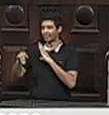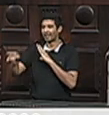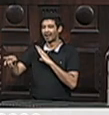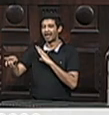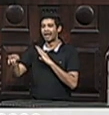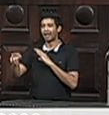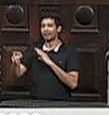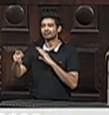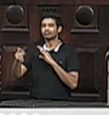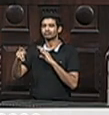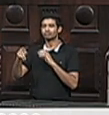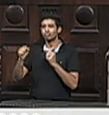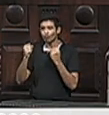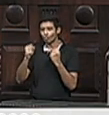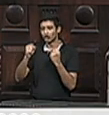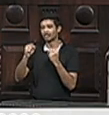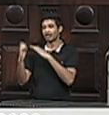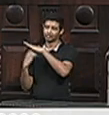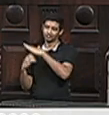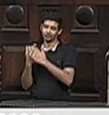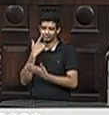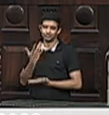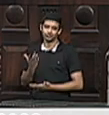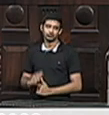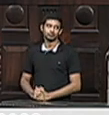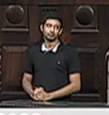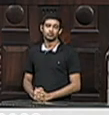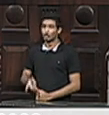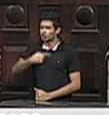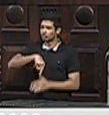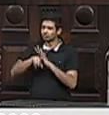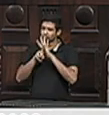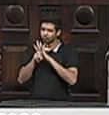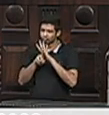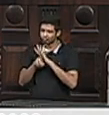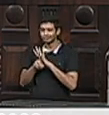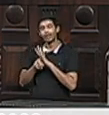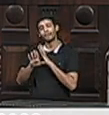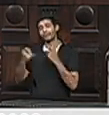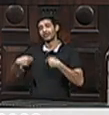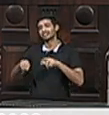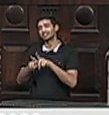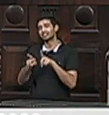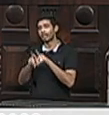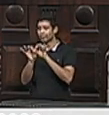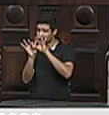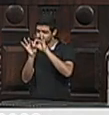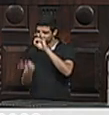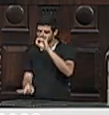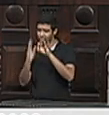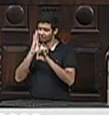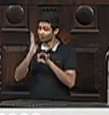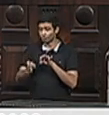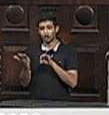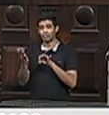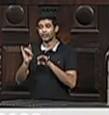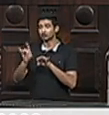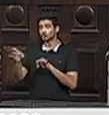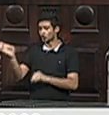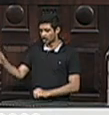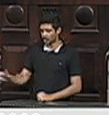posicionamento do deputado Milton Rangel, muito bem colocado aqui nesse plenário, coloca que existem alguns balizamentos na lei federal, a qual é referida